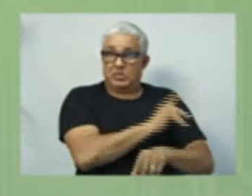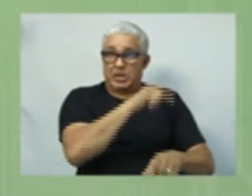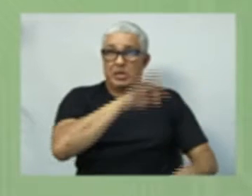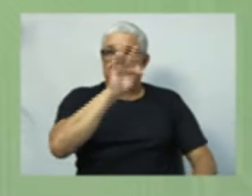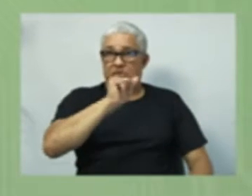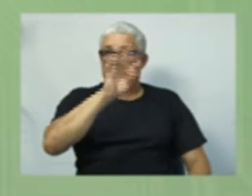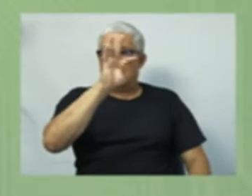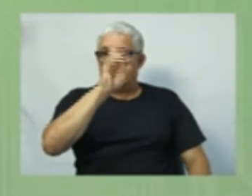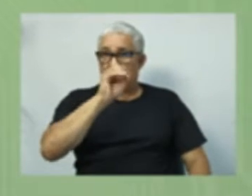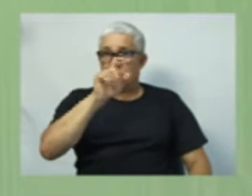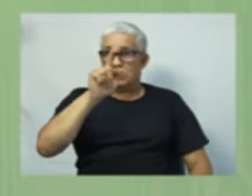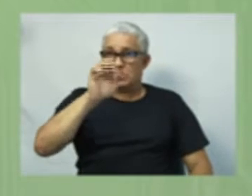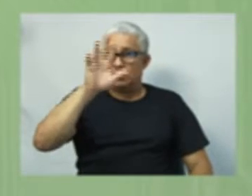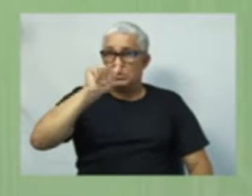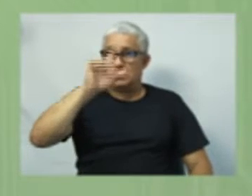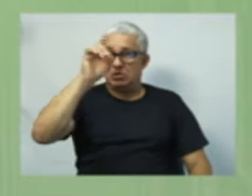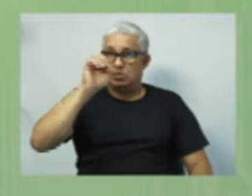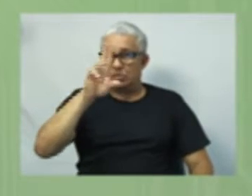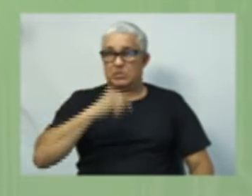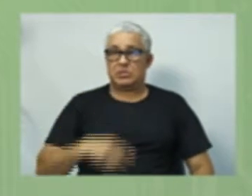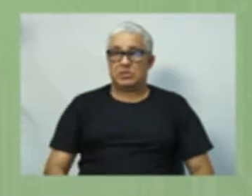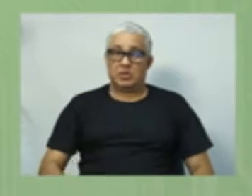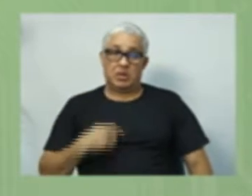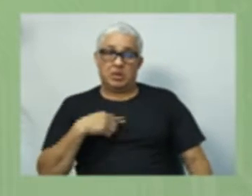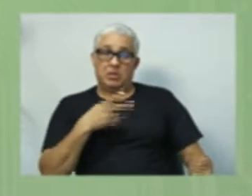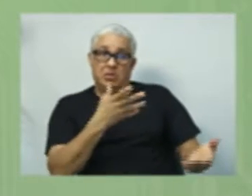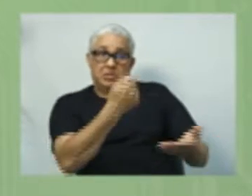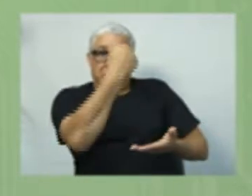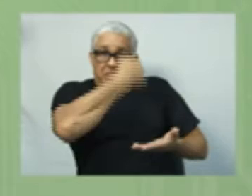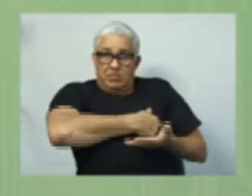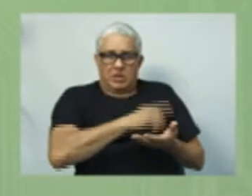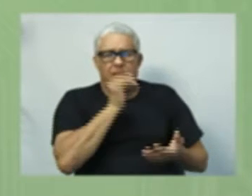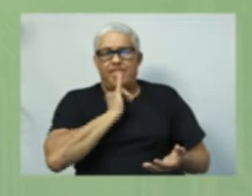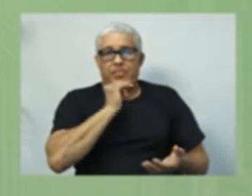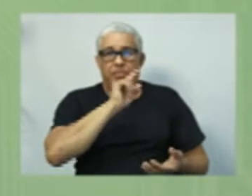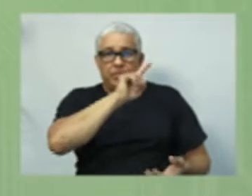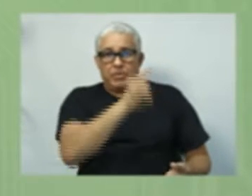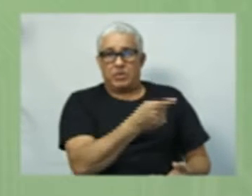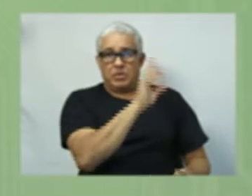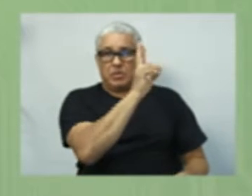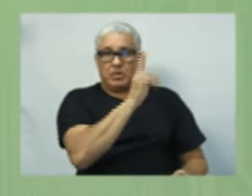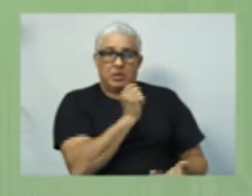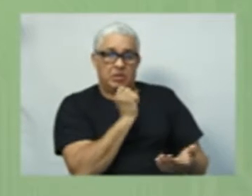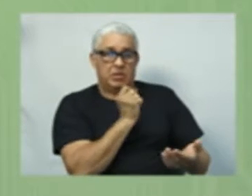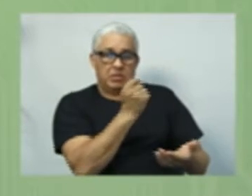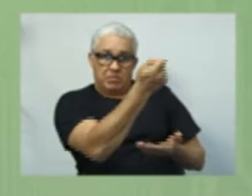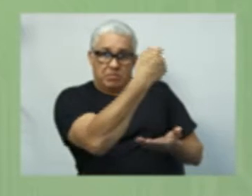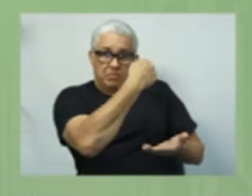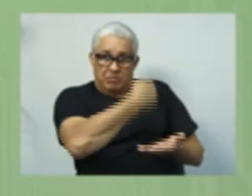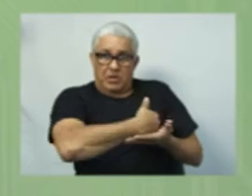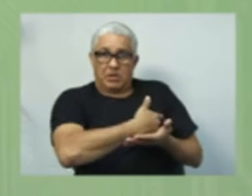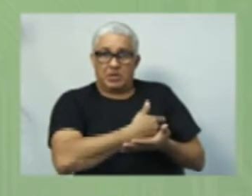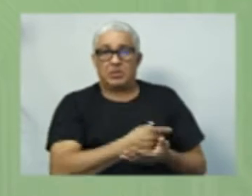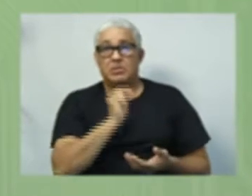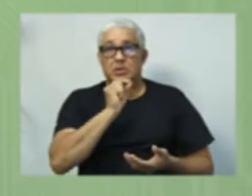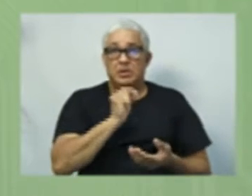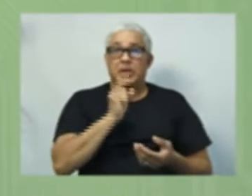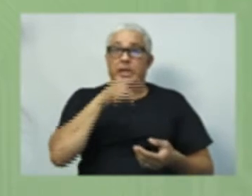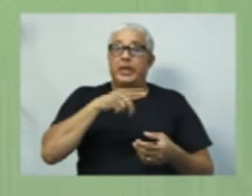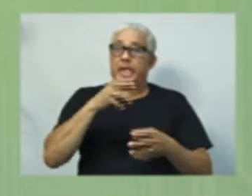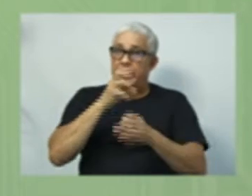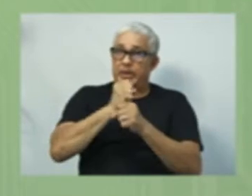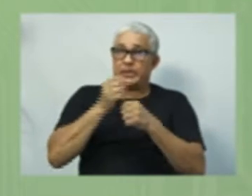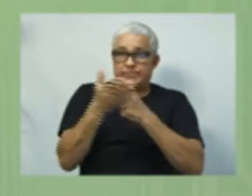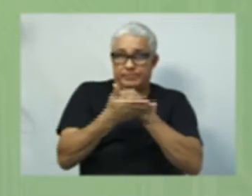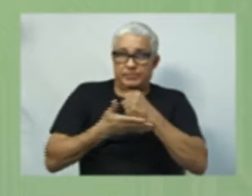gerador. Cobrei sobre o serviço de pintura R$1.000. R$1.000 é o quê? A base de